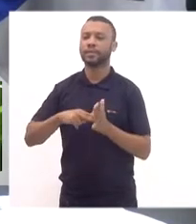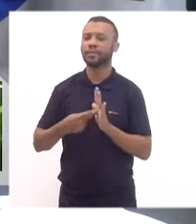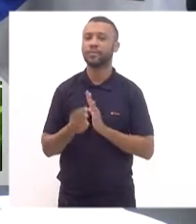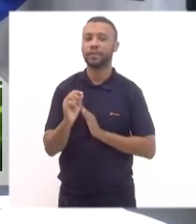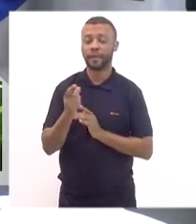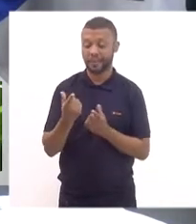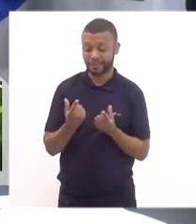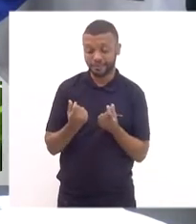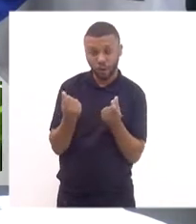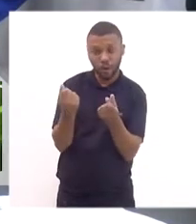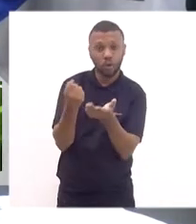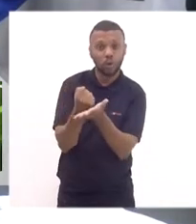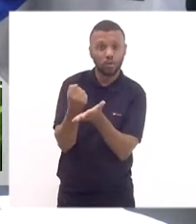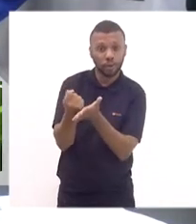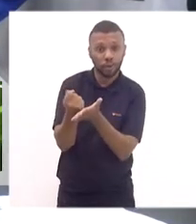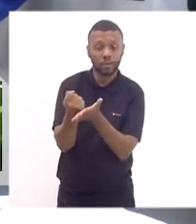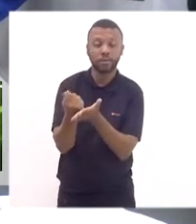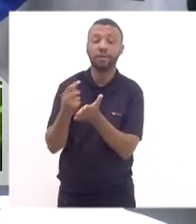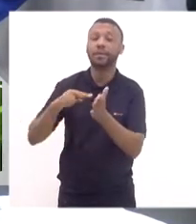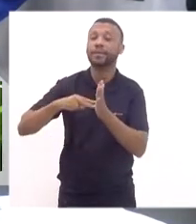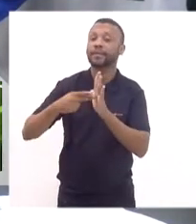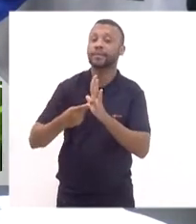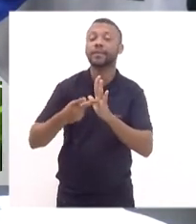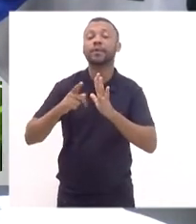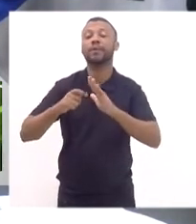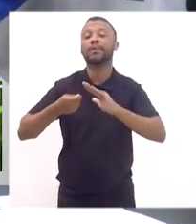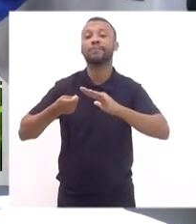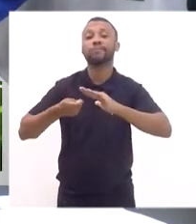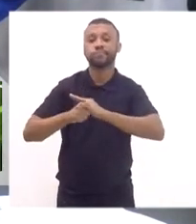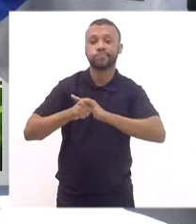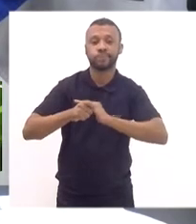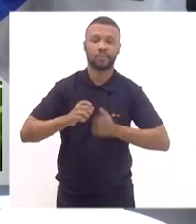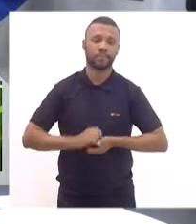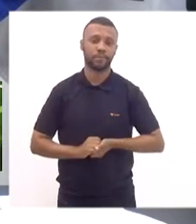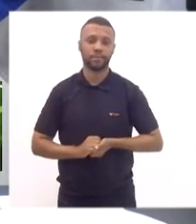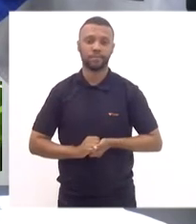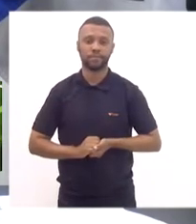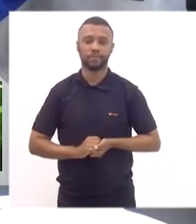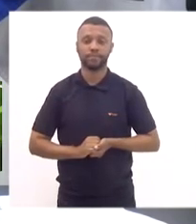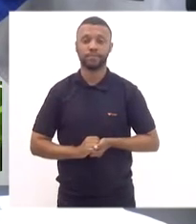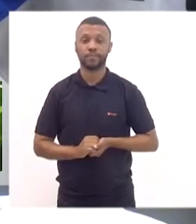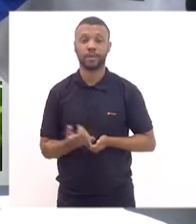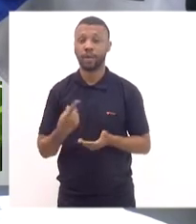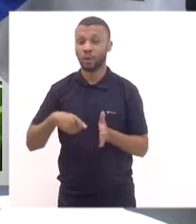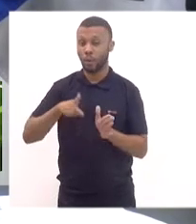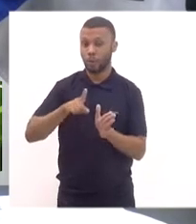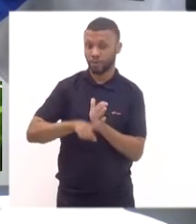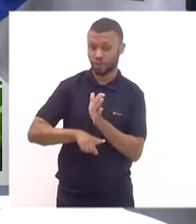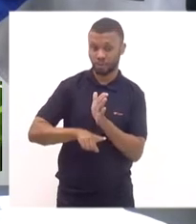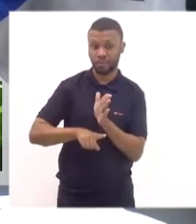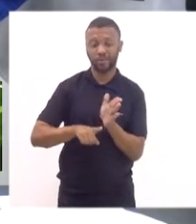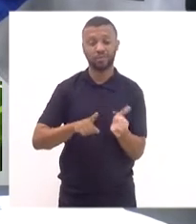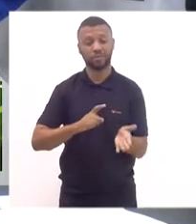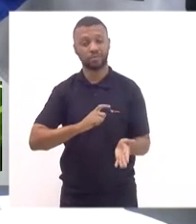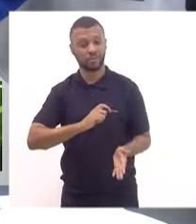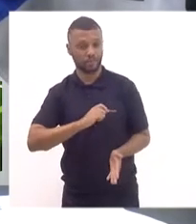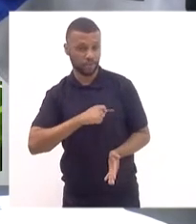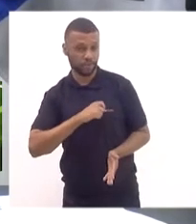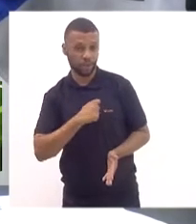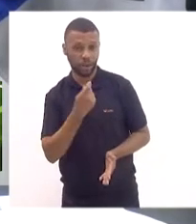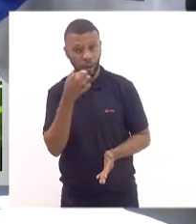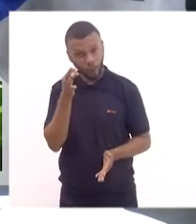valores contratados são investimentos. E o benefício fiscal, o dia que